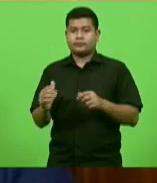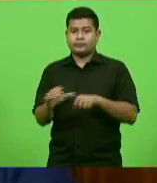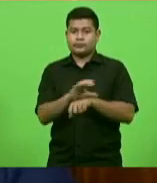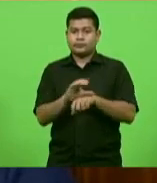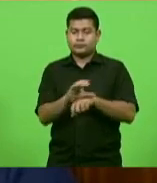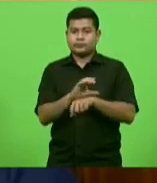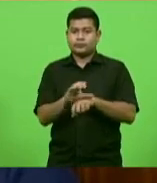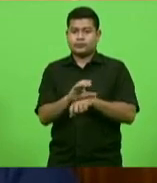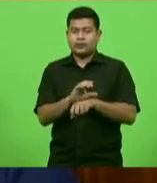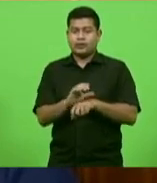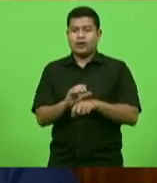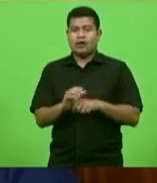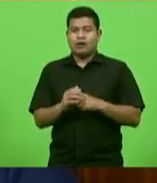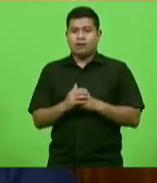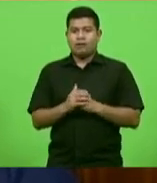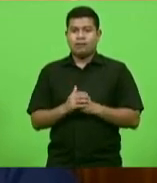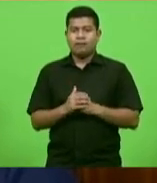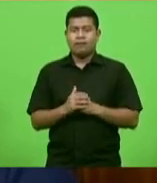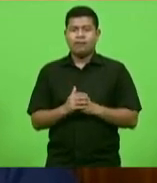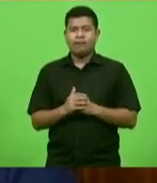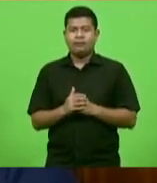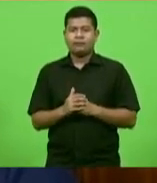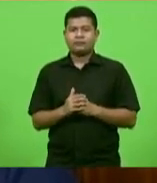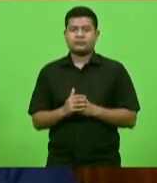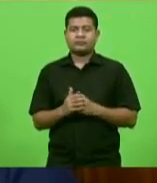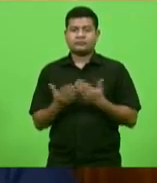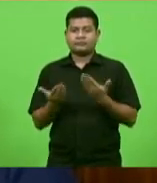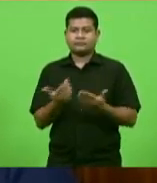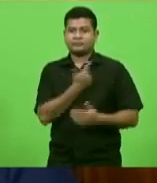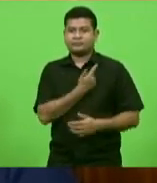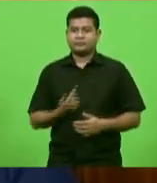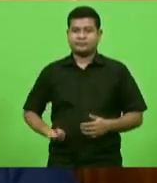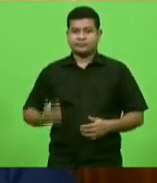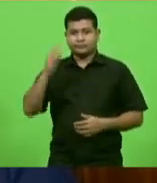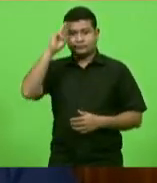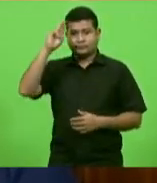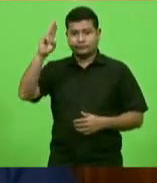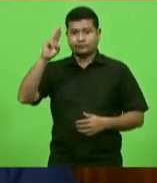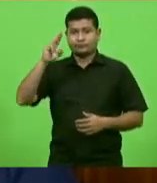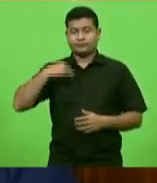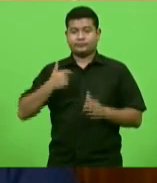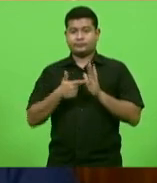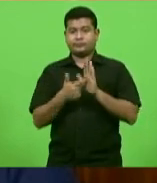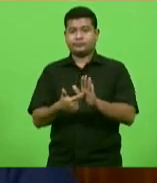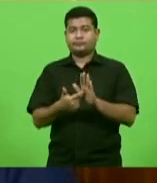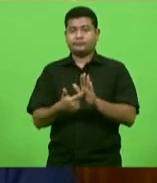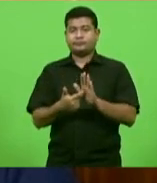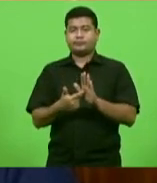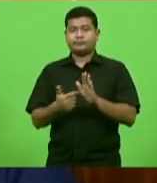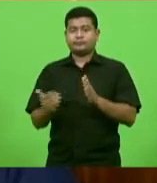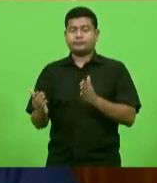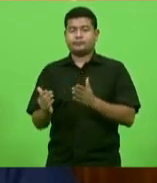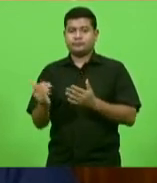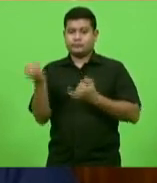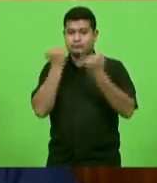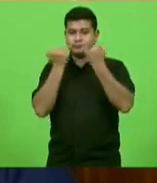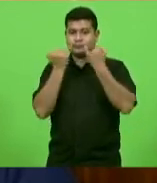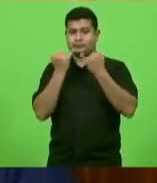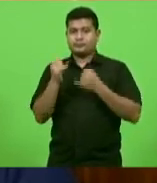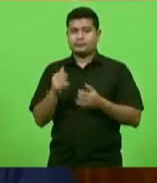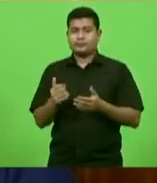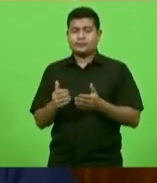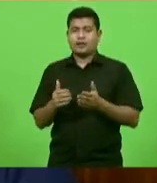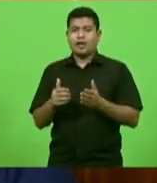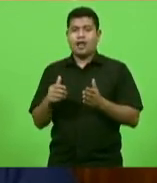Constituição. Por outro lado, o governador Carlos Moisés da Silva apresentou suas informações às